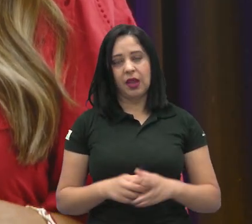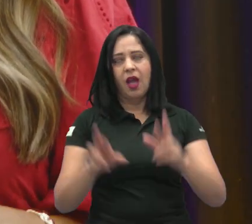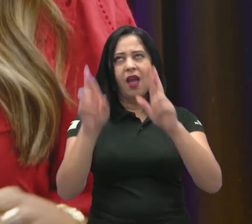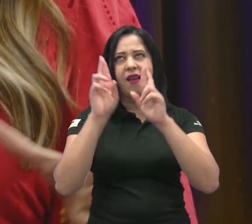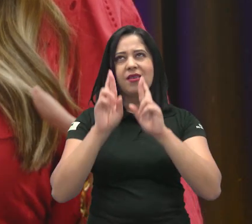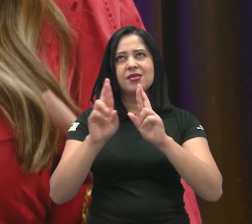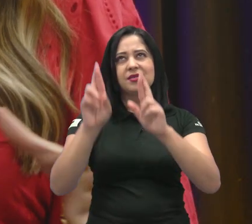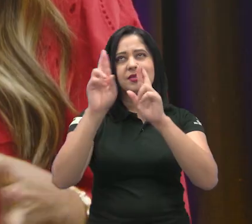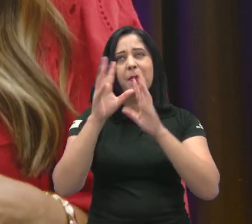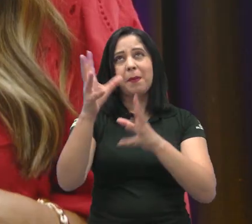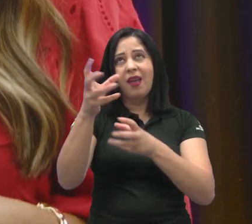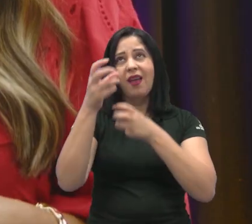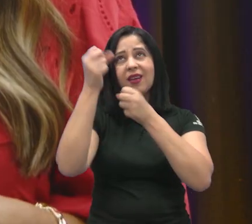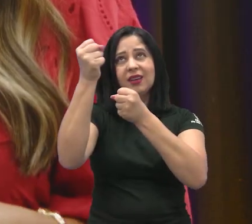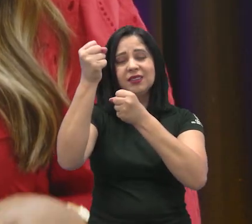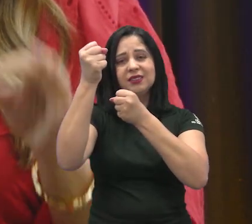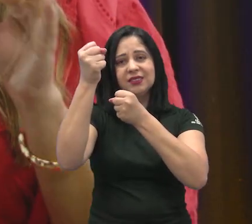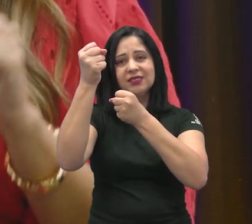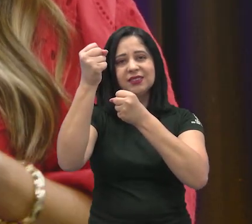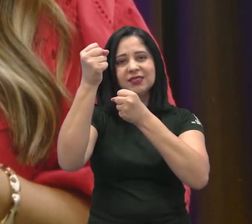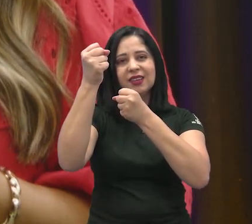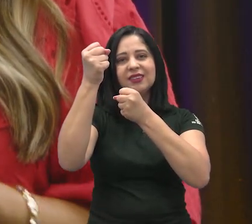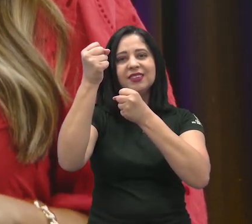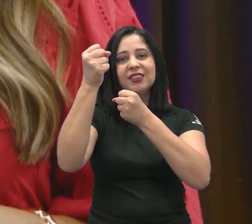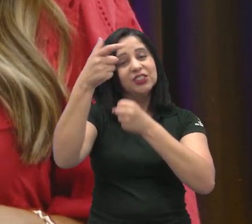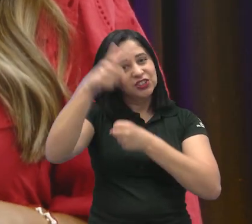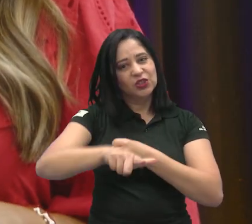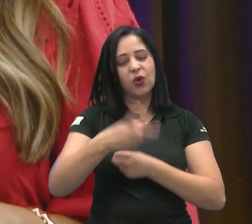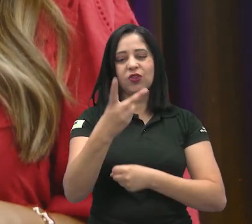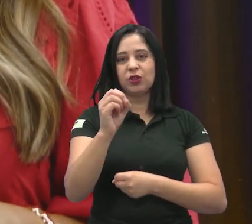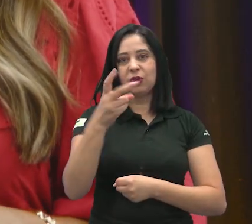lares. Que o legado de esperança se renove em